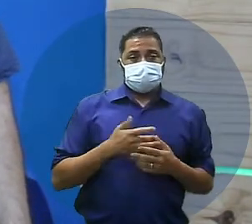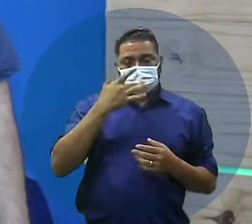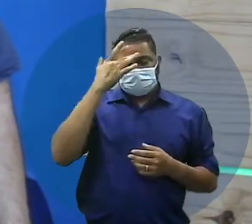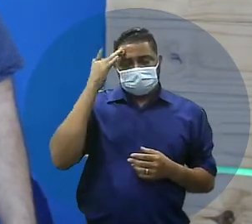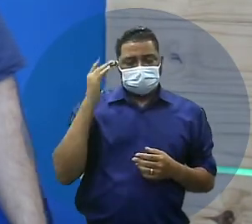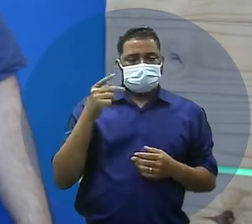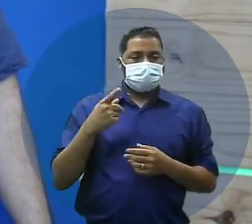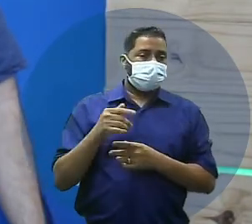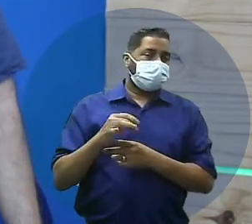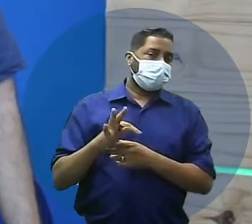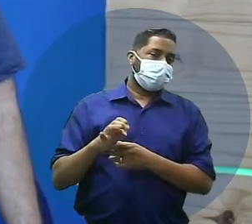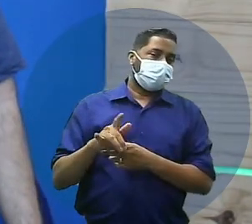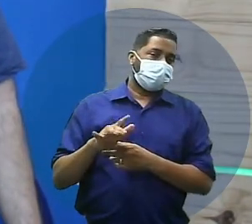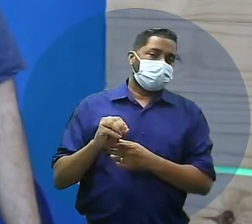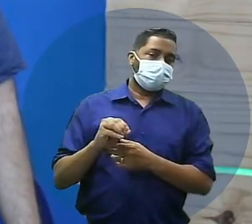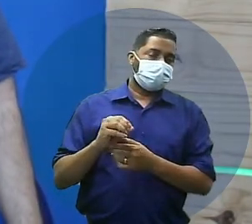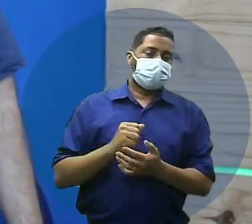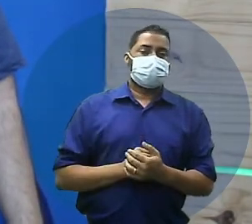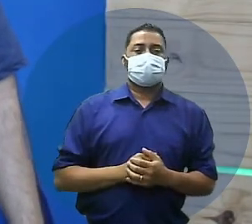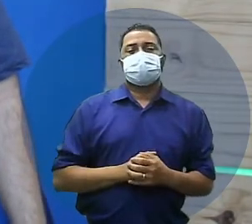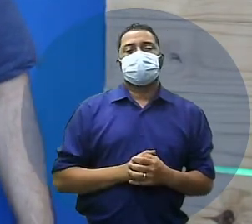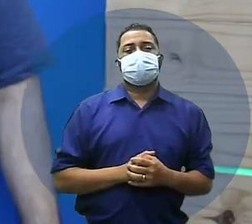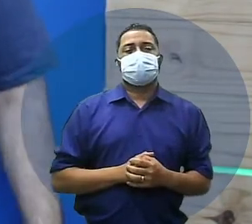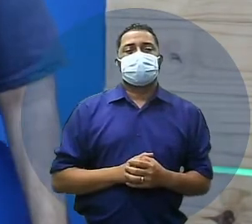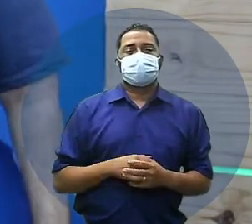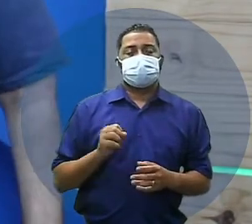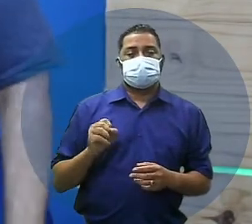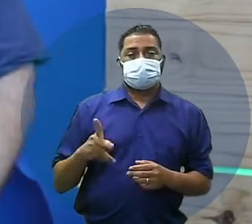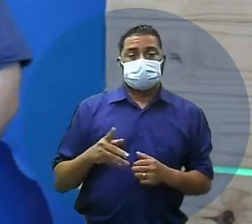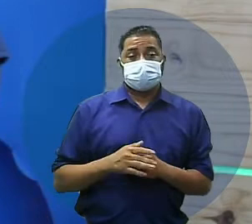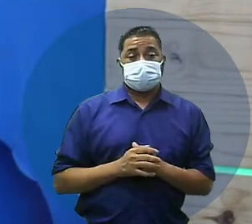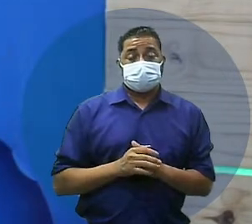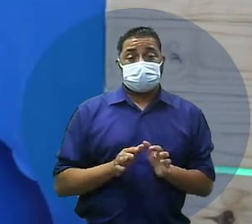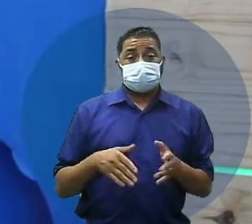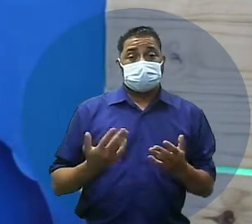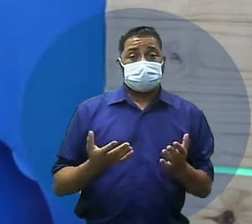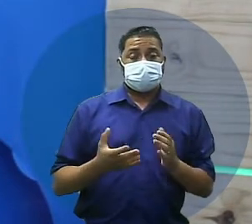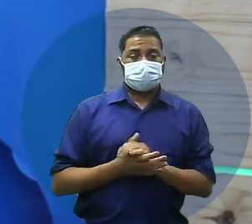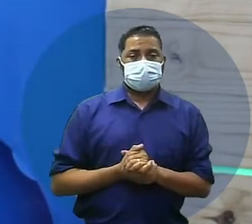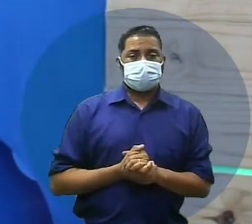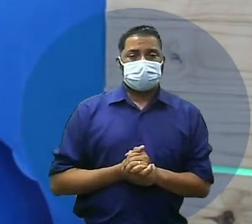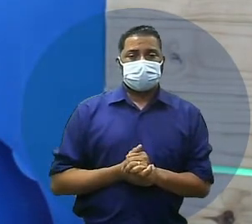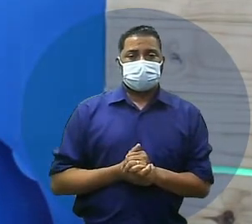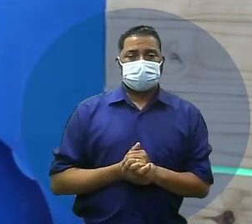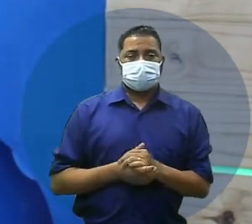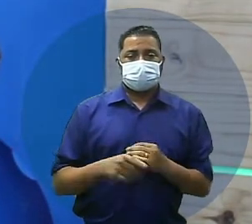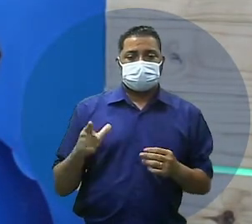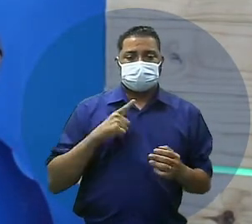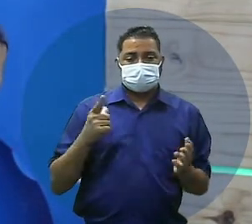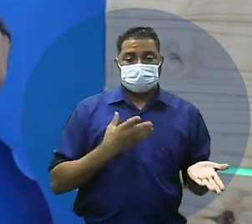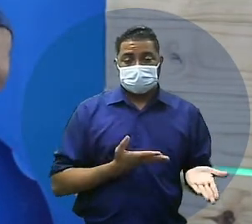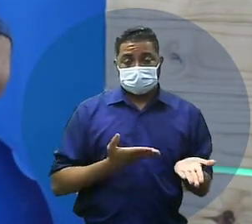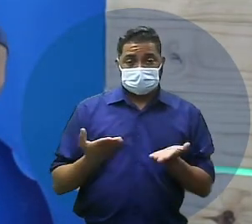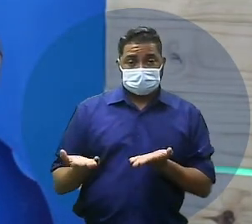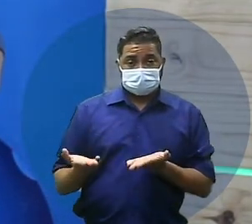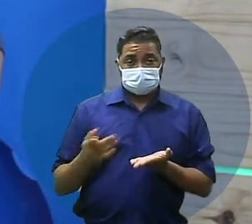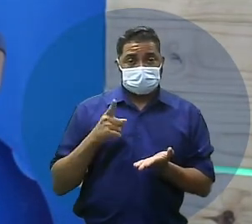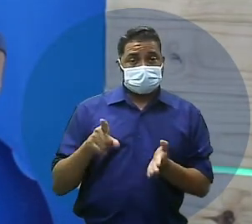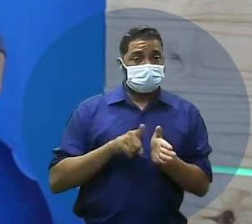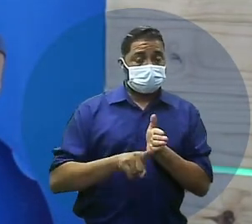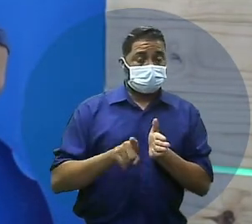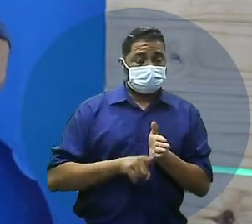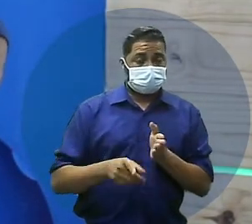aí, ó. Cheiro pimpônico. Bacana? Então, gente, ele está trazendo nessa